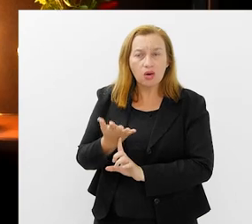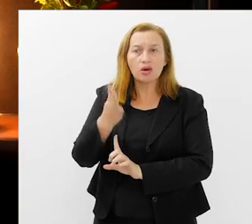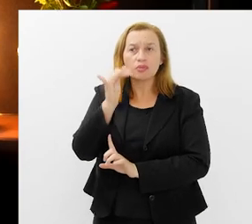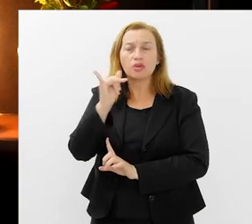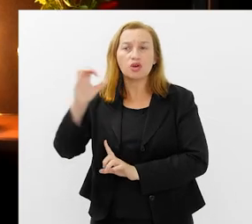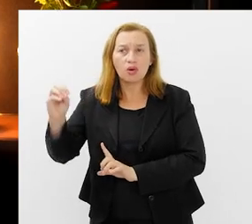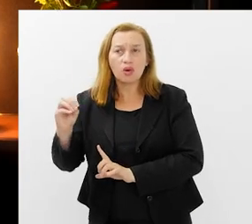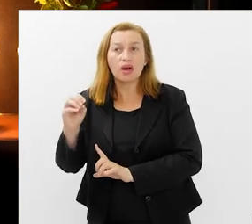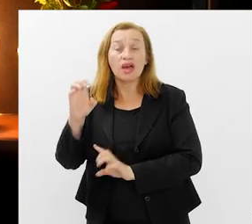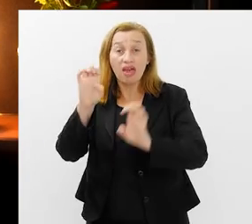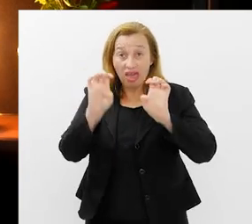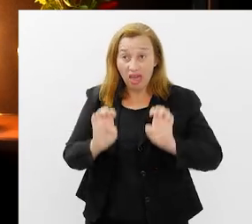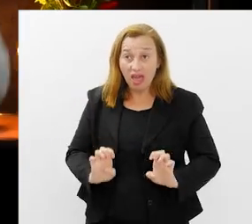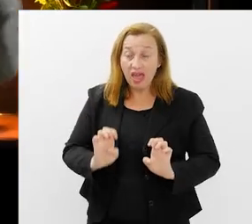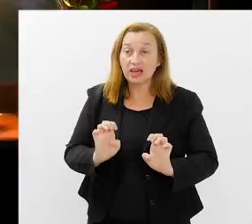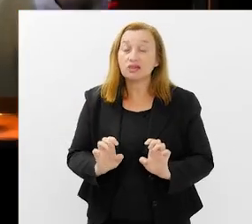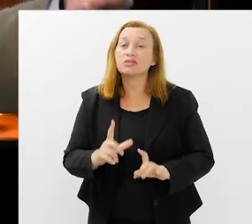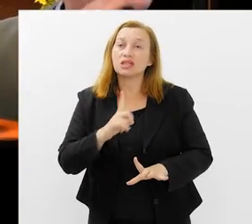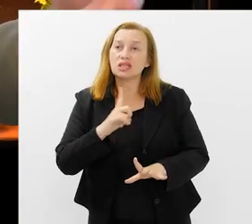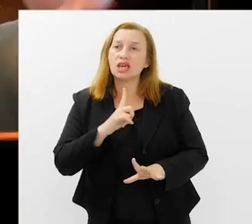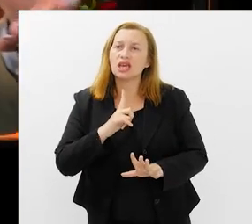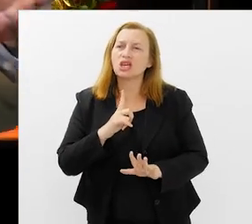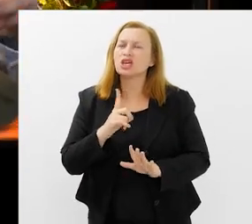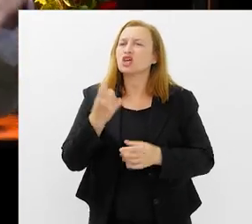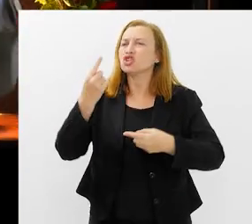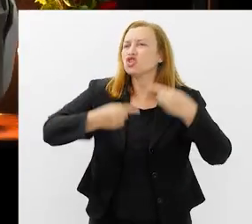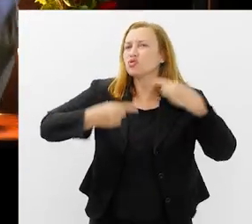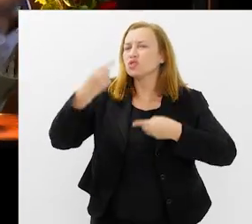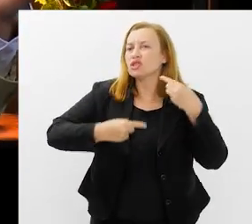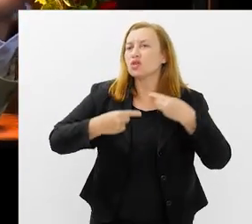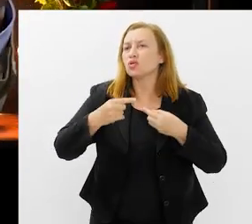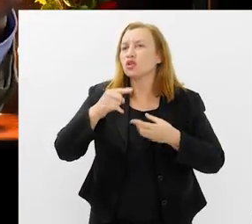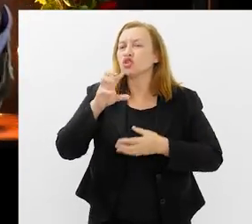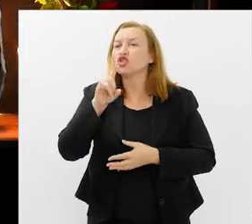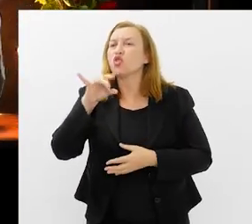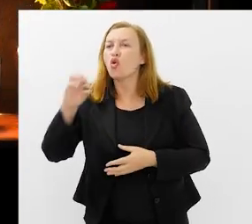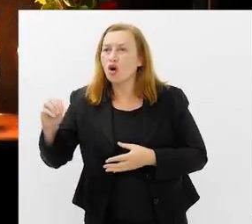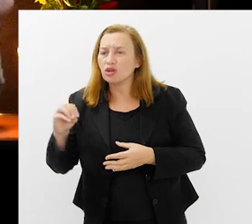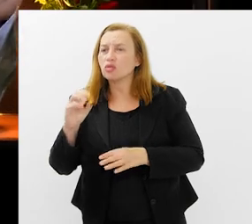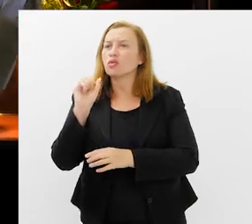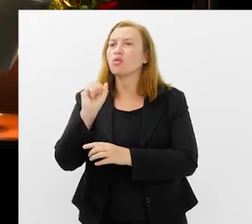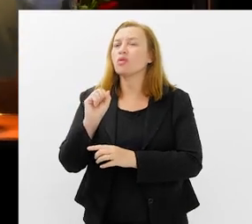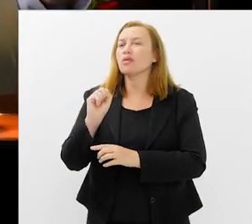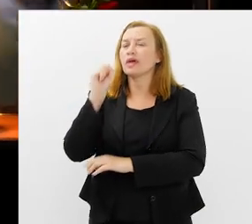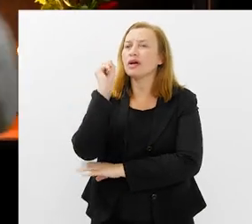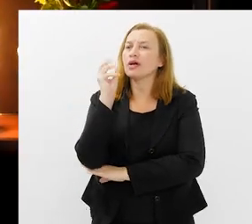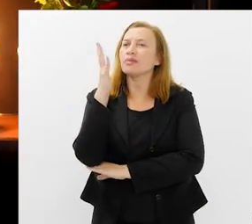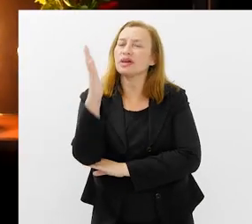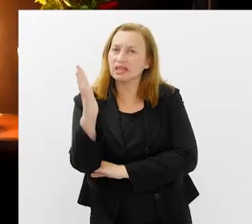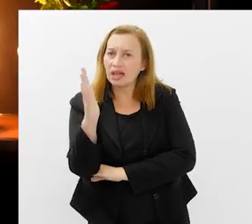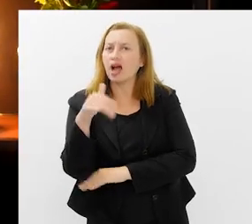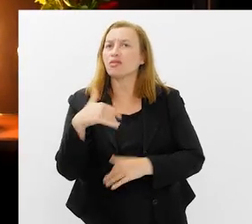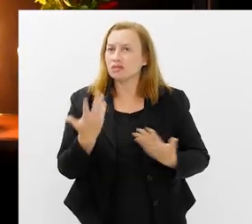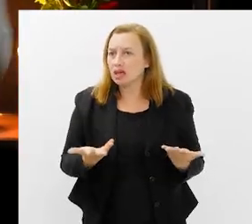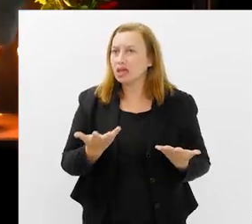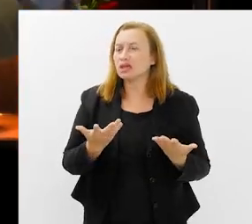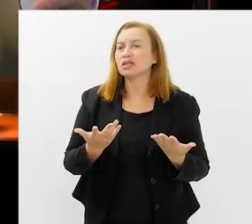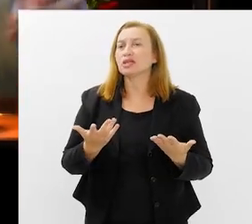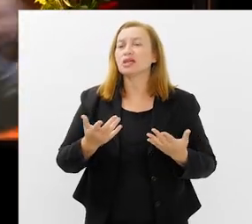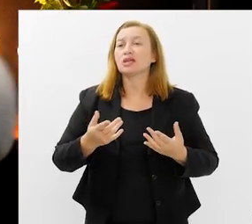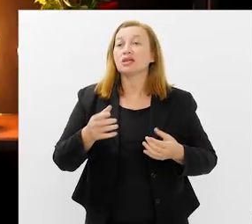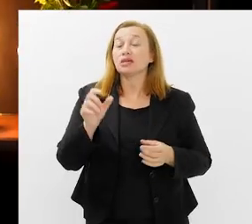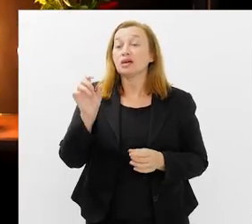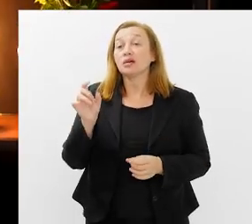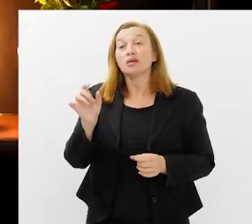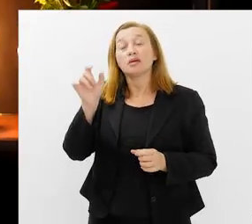enfim. Você tem discussões sobre o Código Florestal, todas essas discussões foram objeto precedidas da estiva